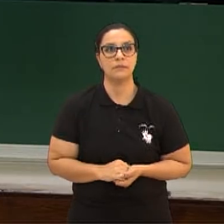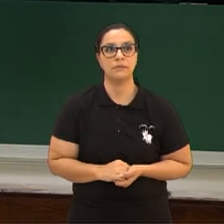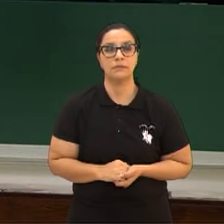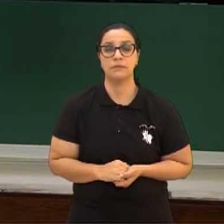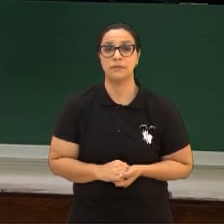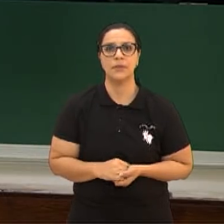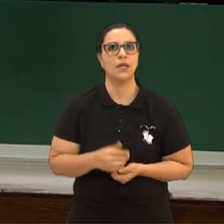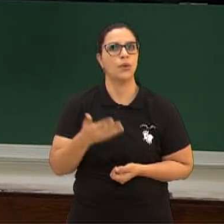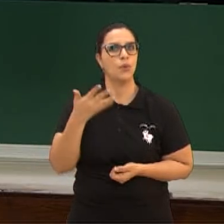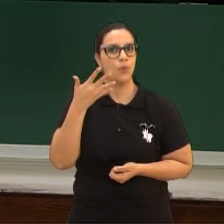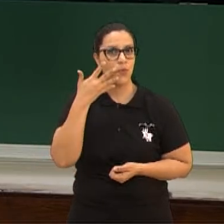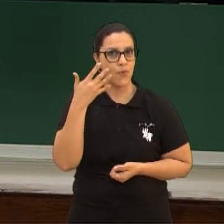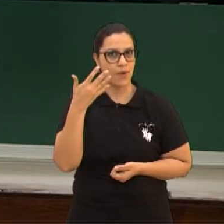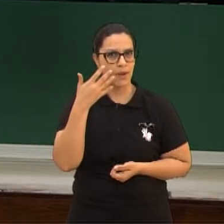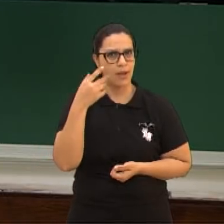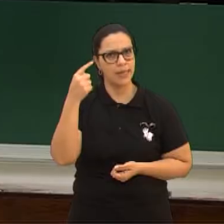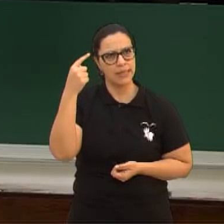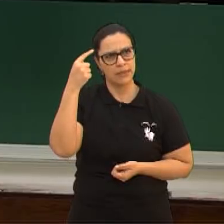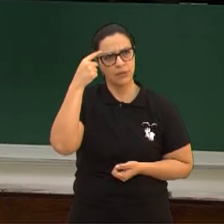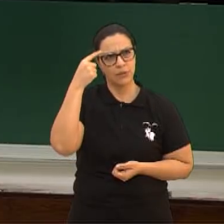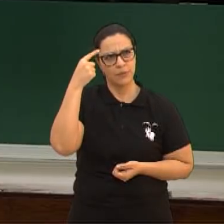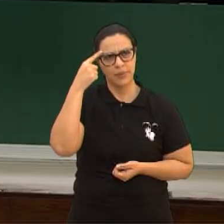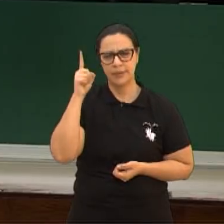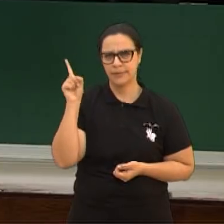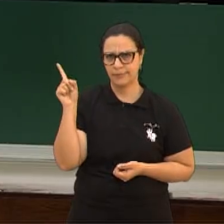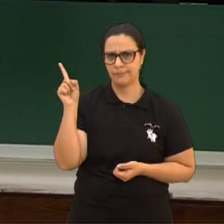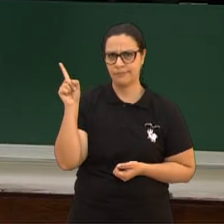Now he is singing.